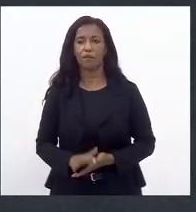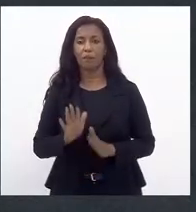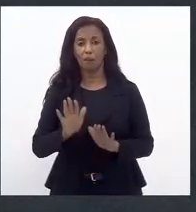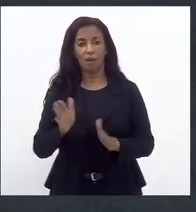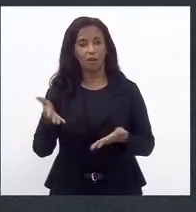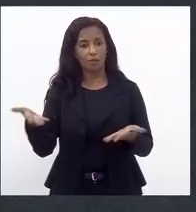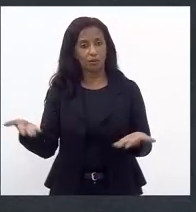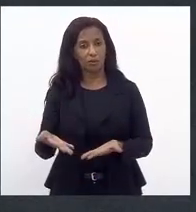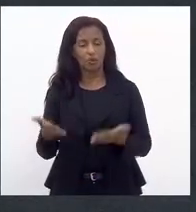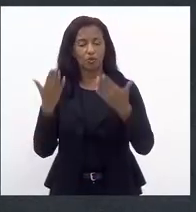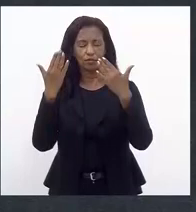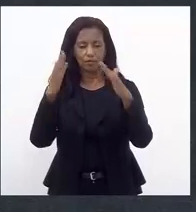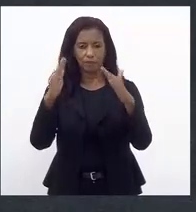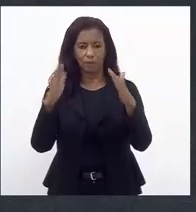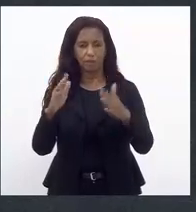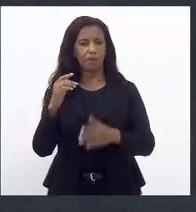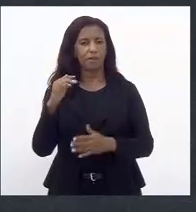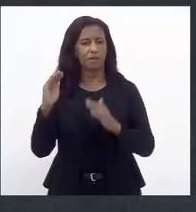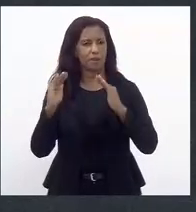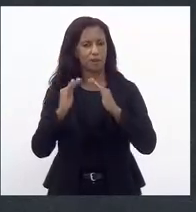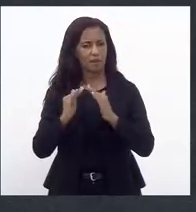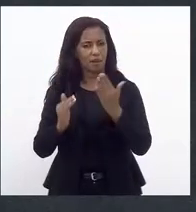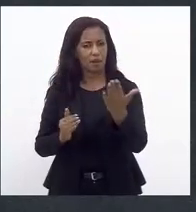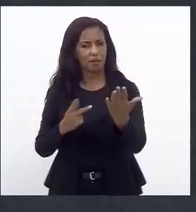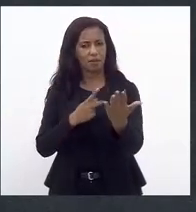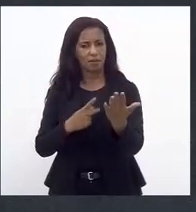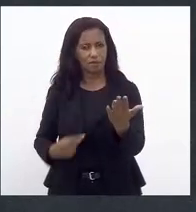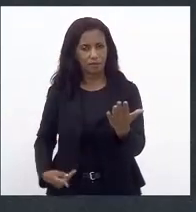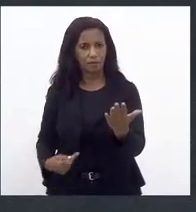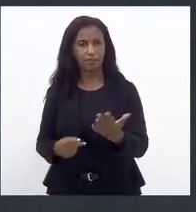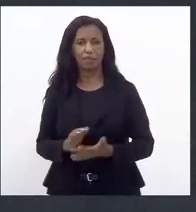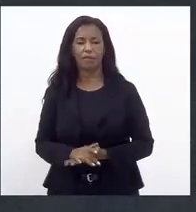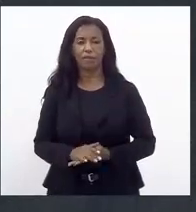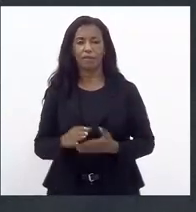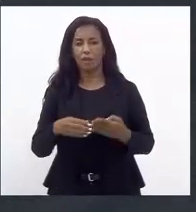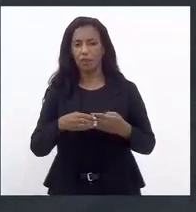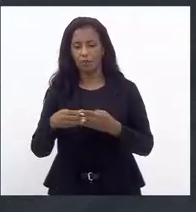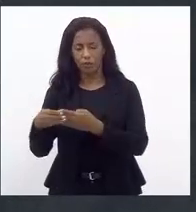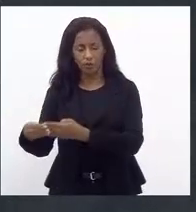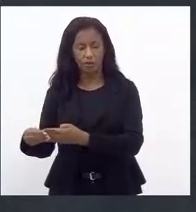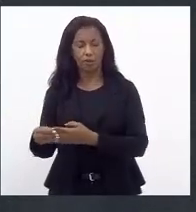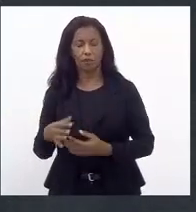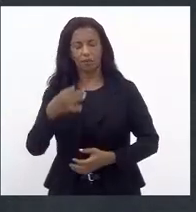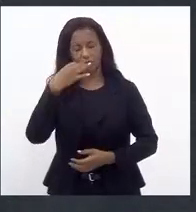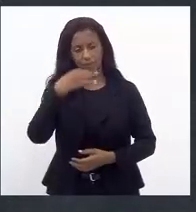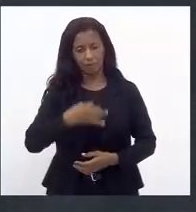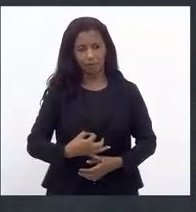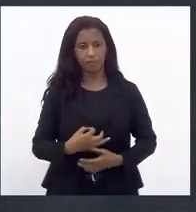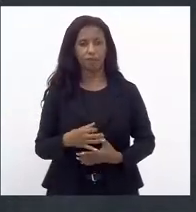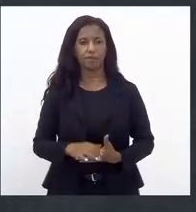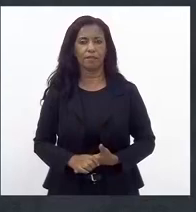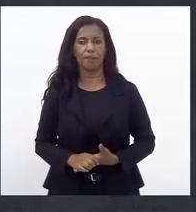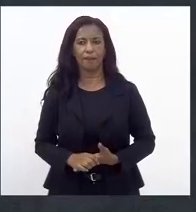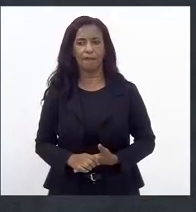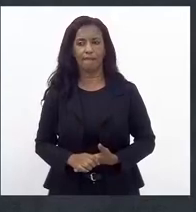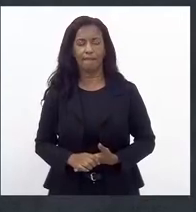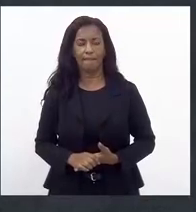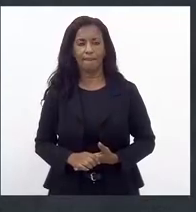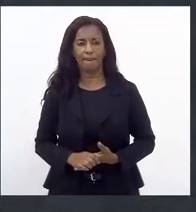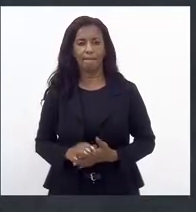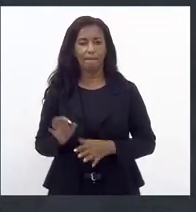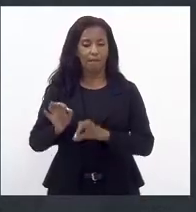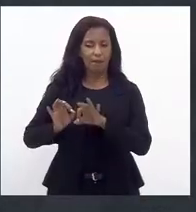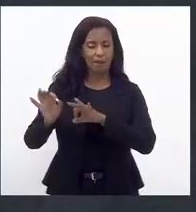queria aqui parabenizar esse Parlamento vossa excelência se pela condução pela seriedade em